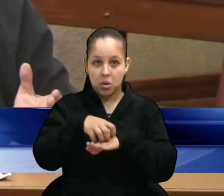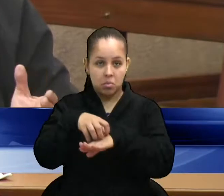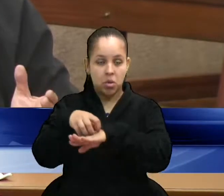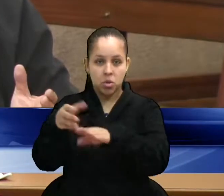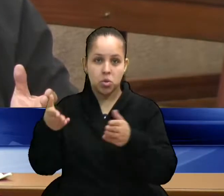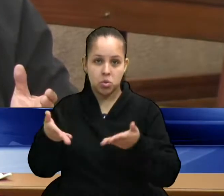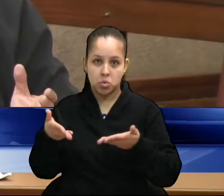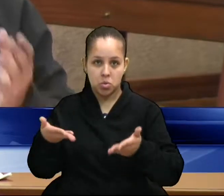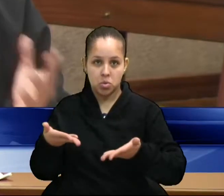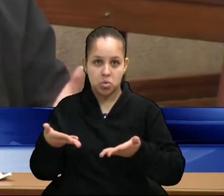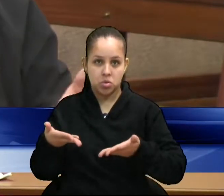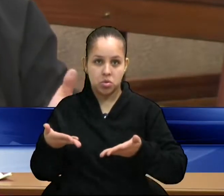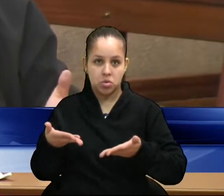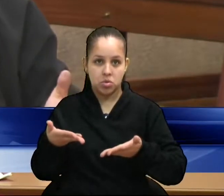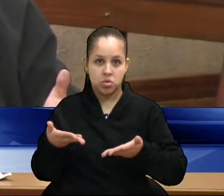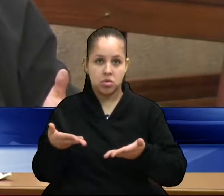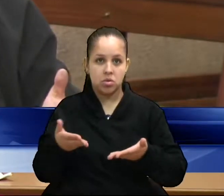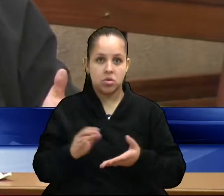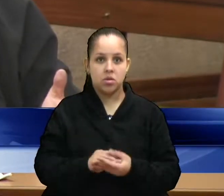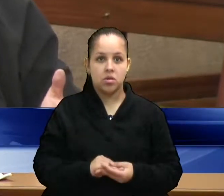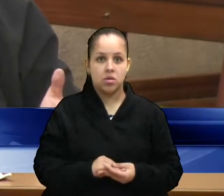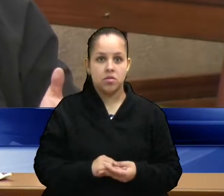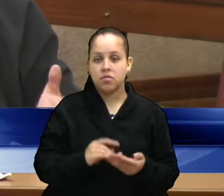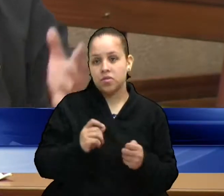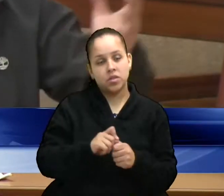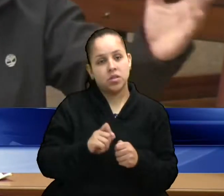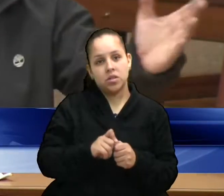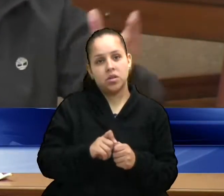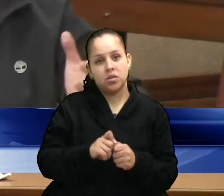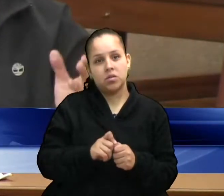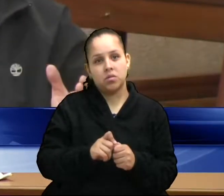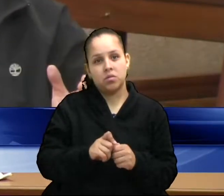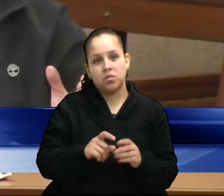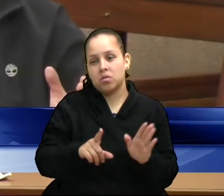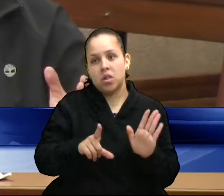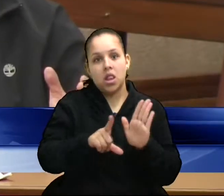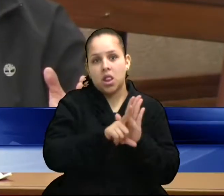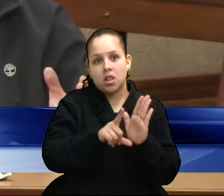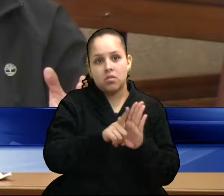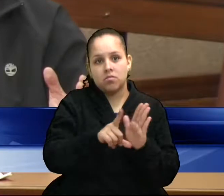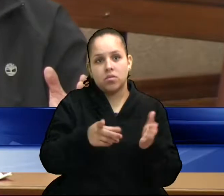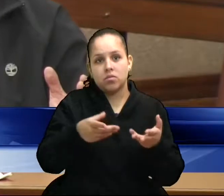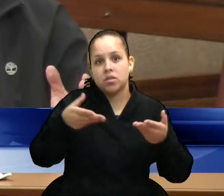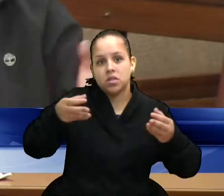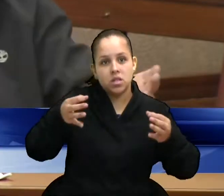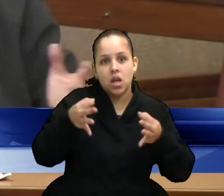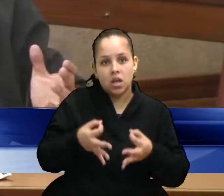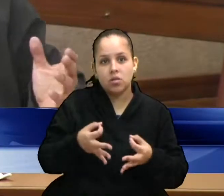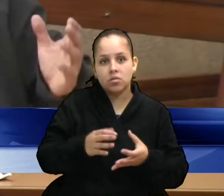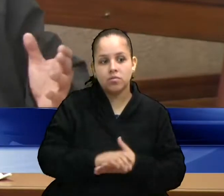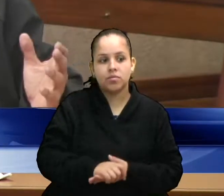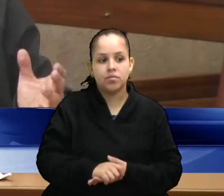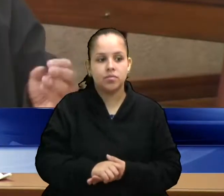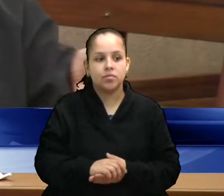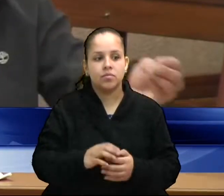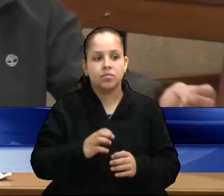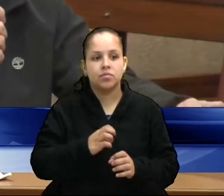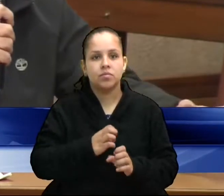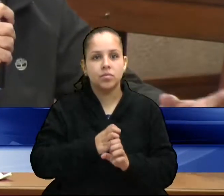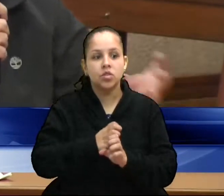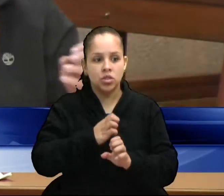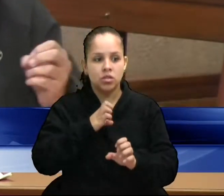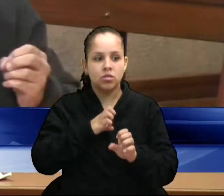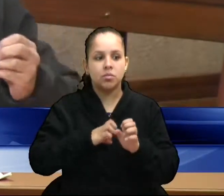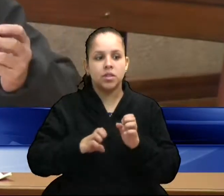Ele até é exercício legal da profissão, ele é engenheiro de fundição, né? Ele não pode, isso é uma prerrogativa